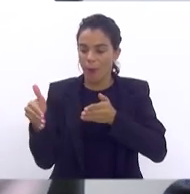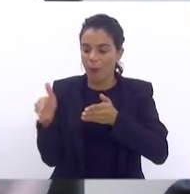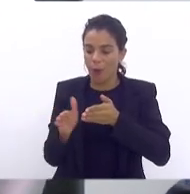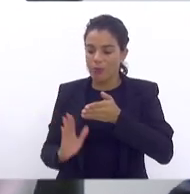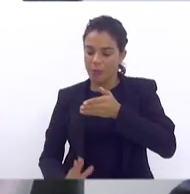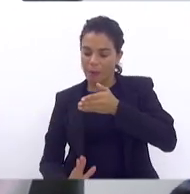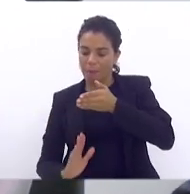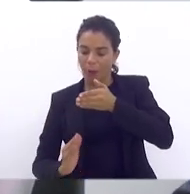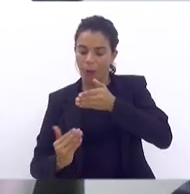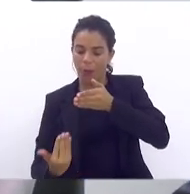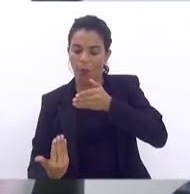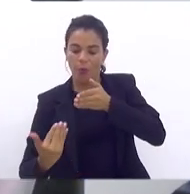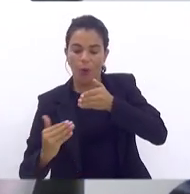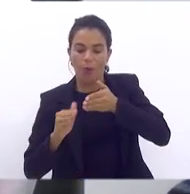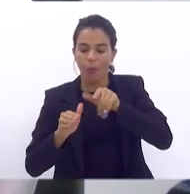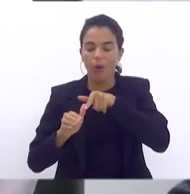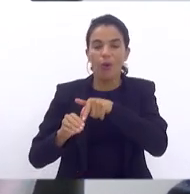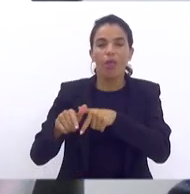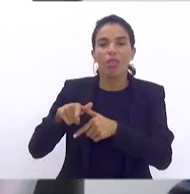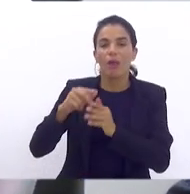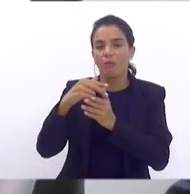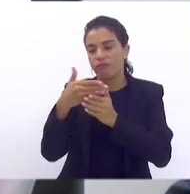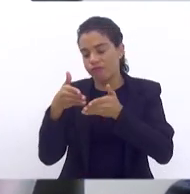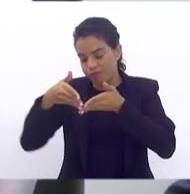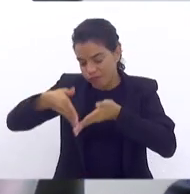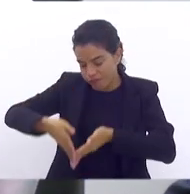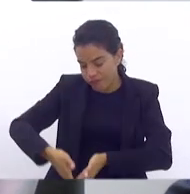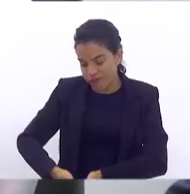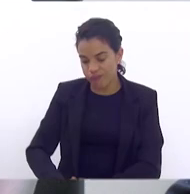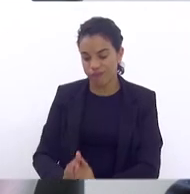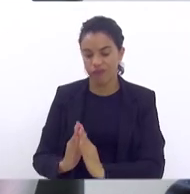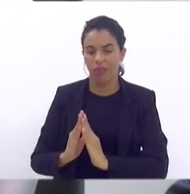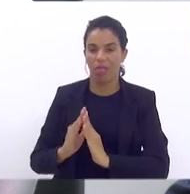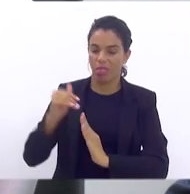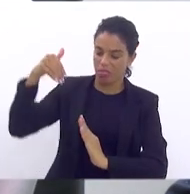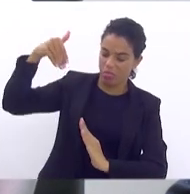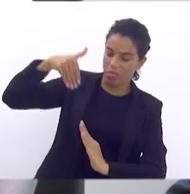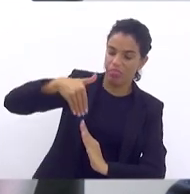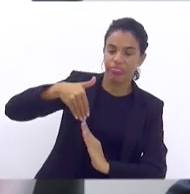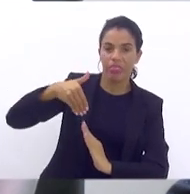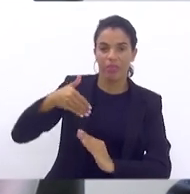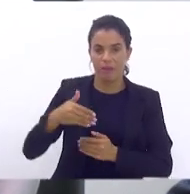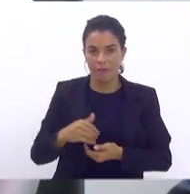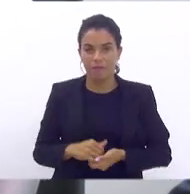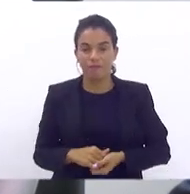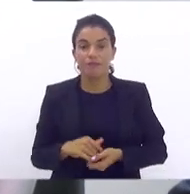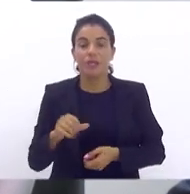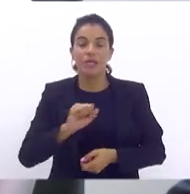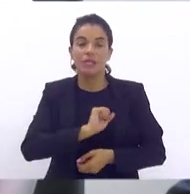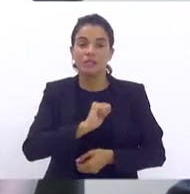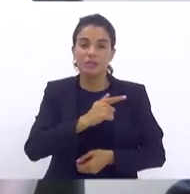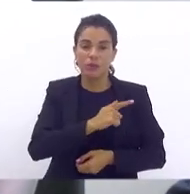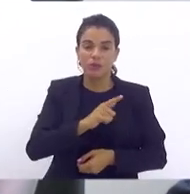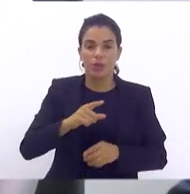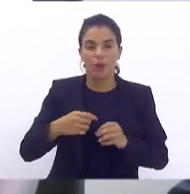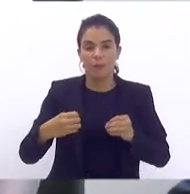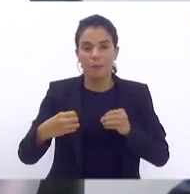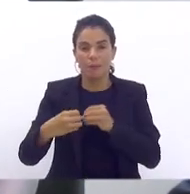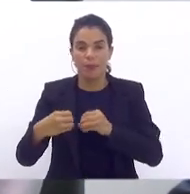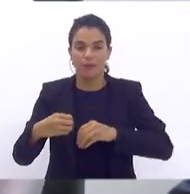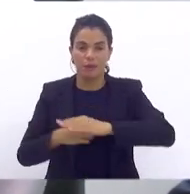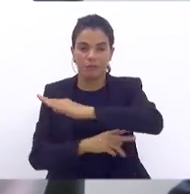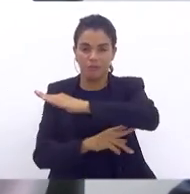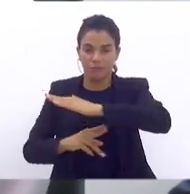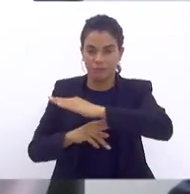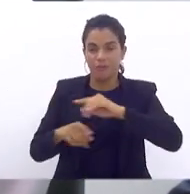afundadas. Mas existem também outros pontos em que as embarcações abandonadas, como em São Gonçalo, próximo à ponte, e no entorno da